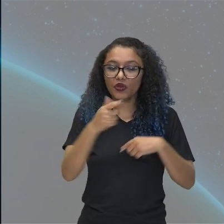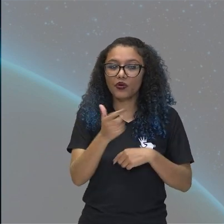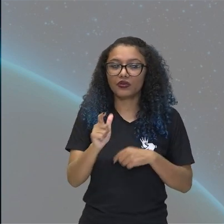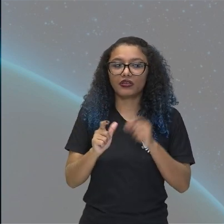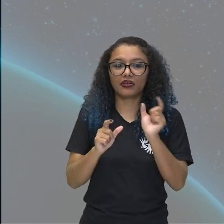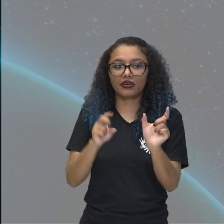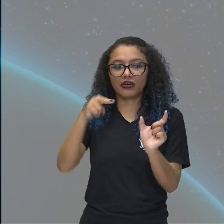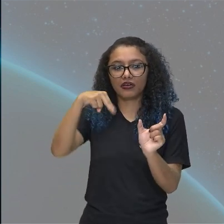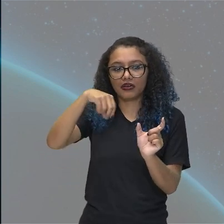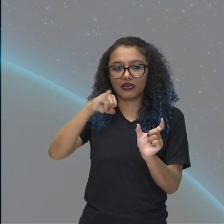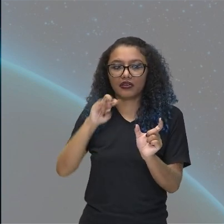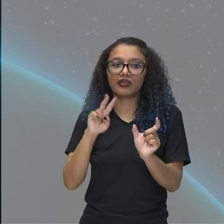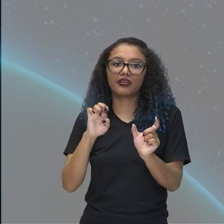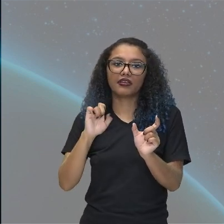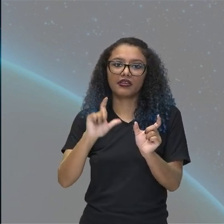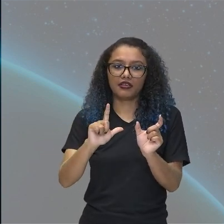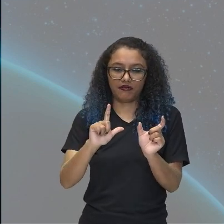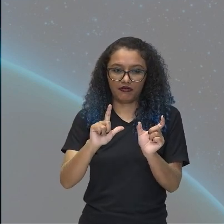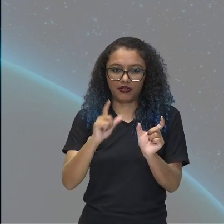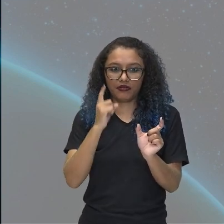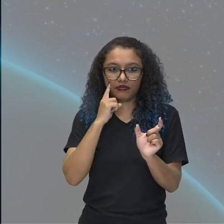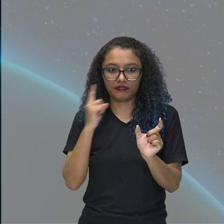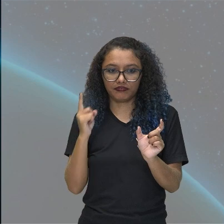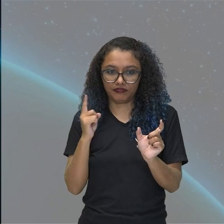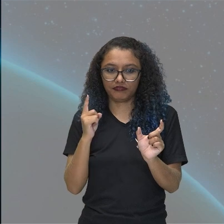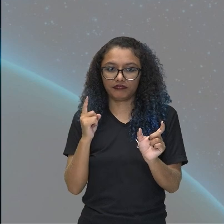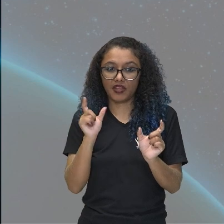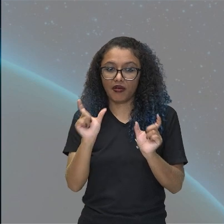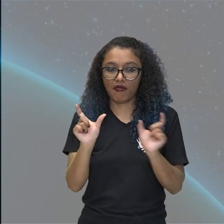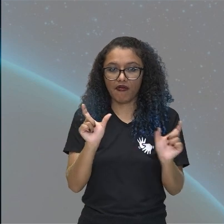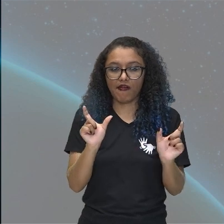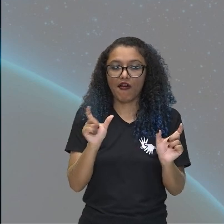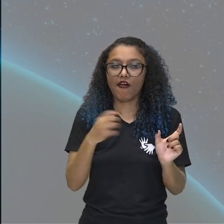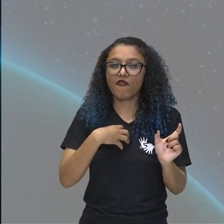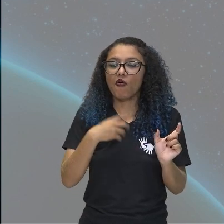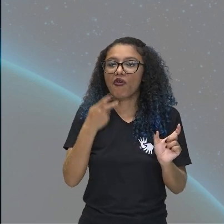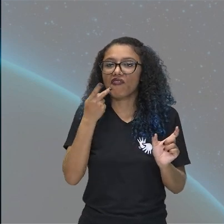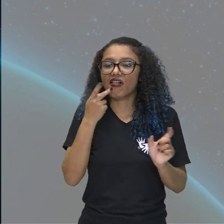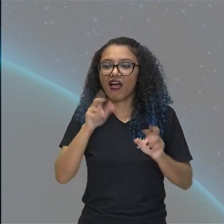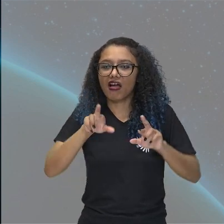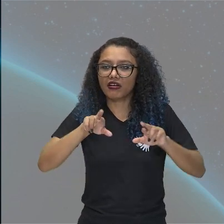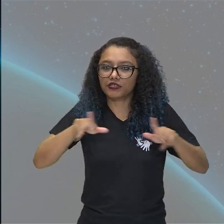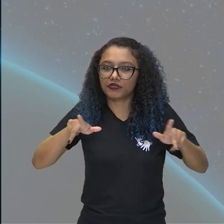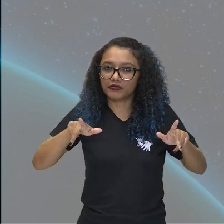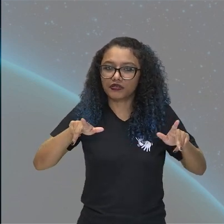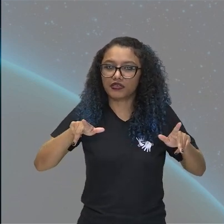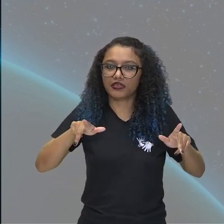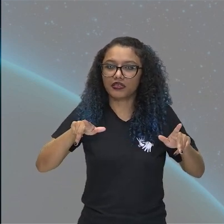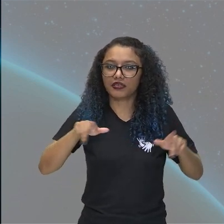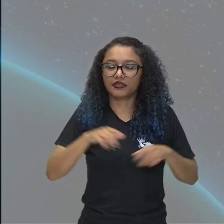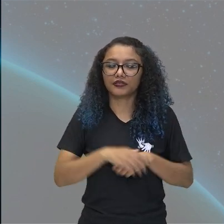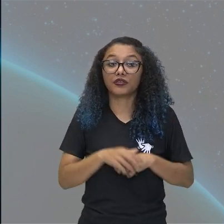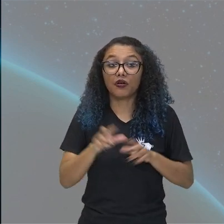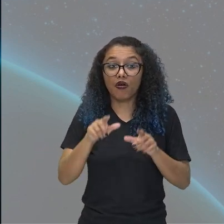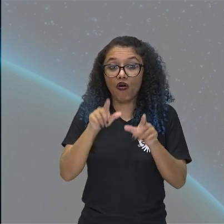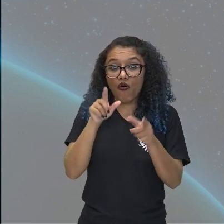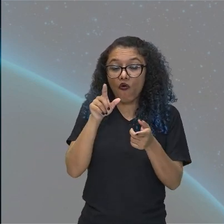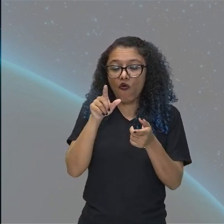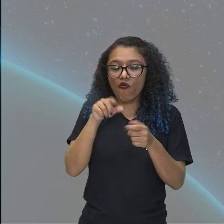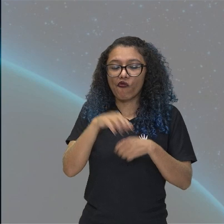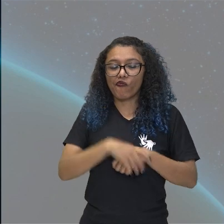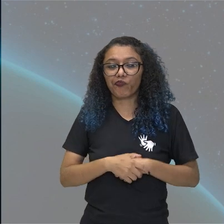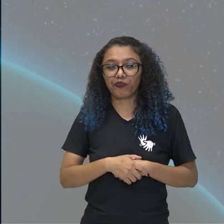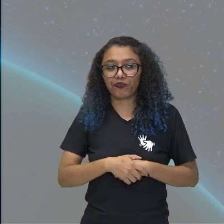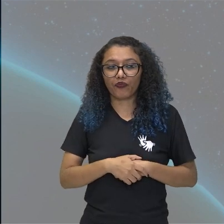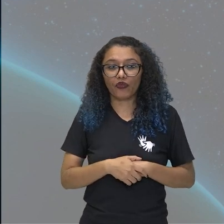no espanhol eu tenho nivel. Nivel. Lembrando que o V tem som de B e o L